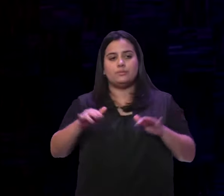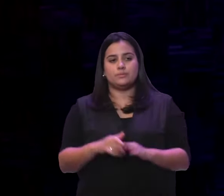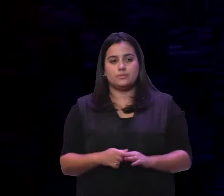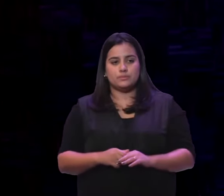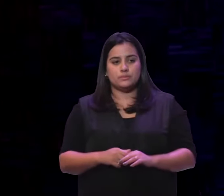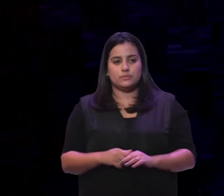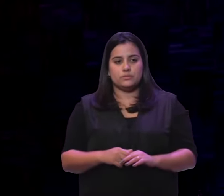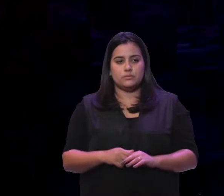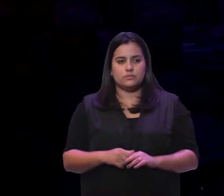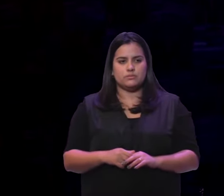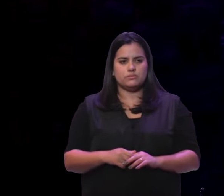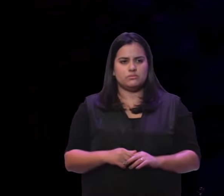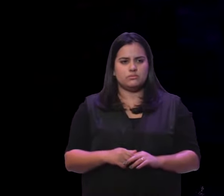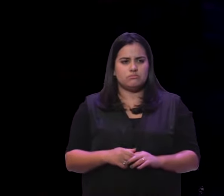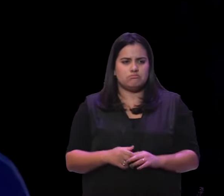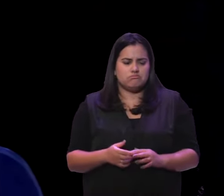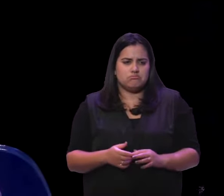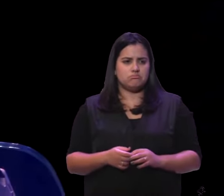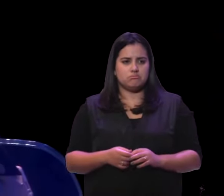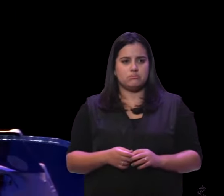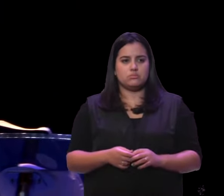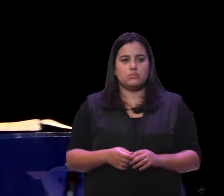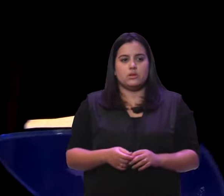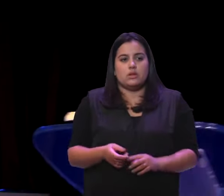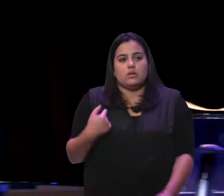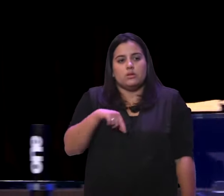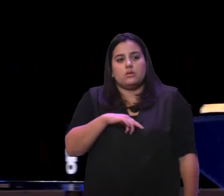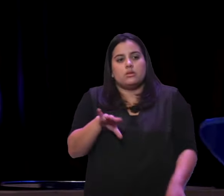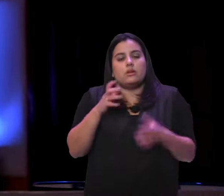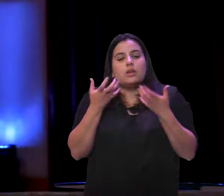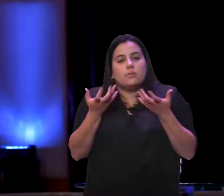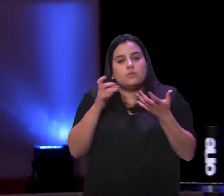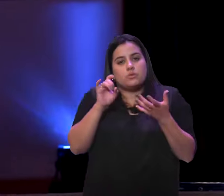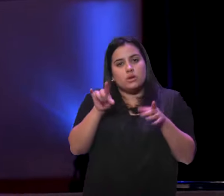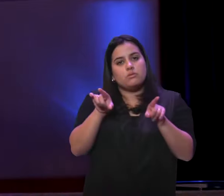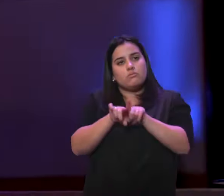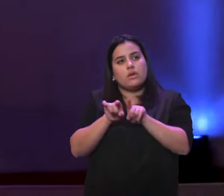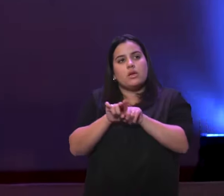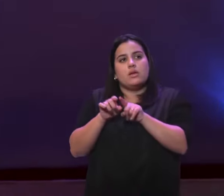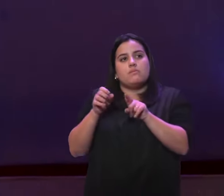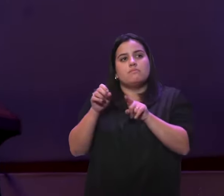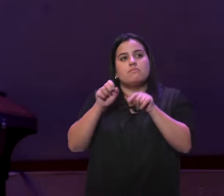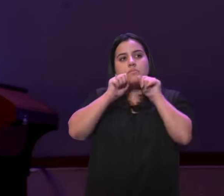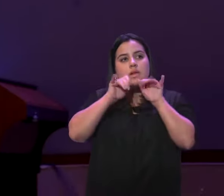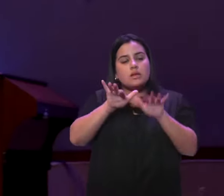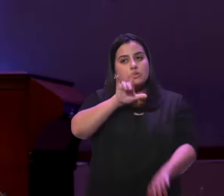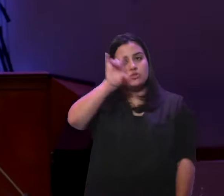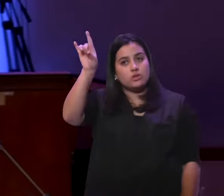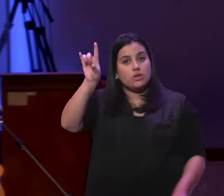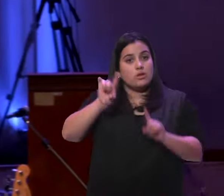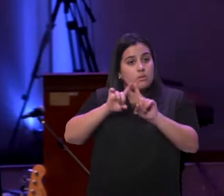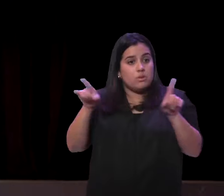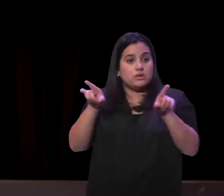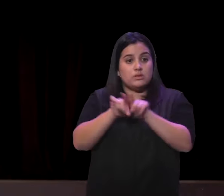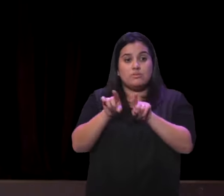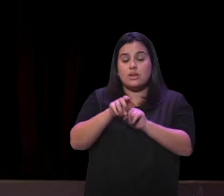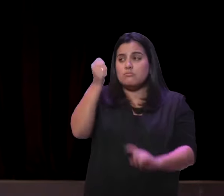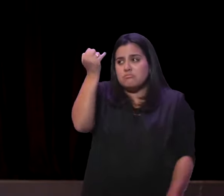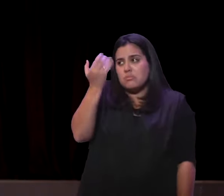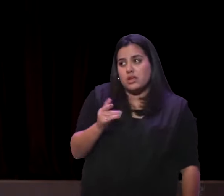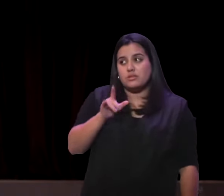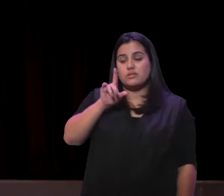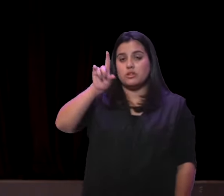E claro, nós cantamos aqui, nós não queremos apenas as bênçãos de Deus, nós queremos estar na presença dEle. E a principal bênção de